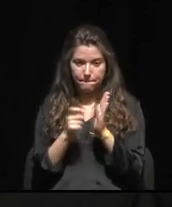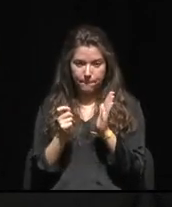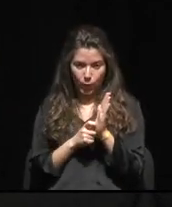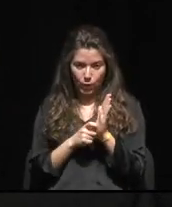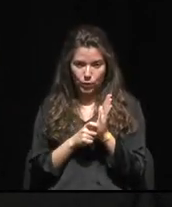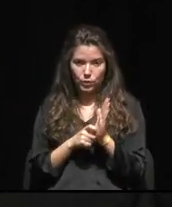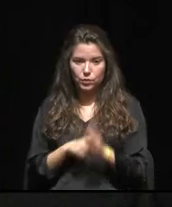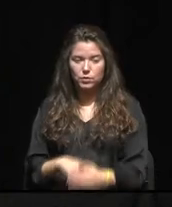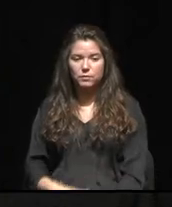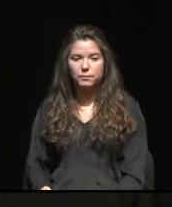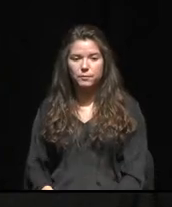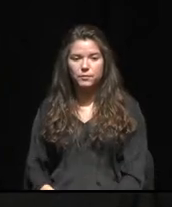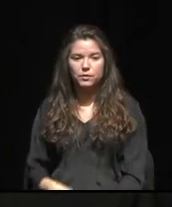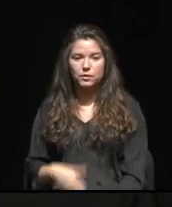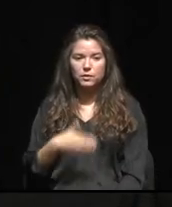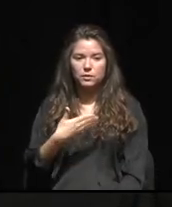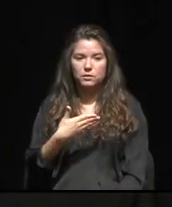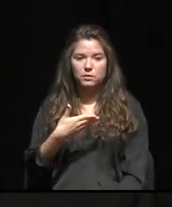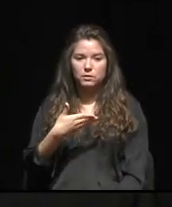pontos